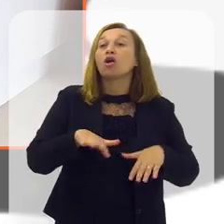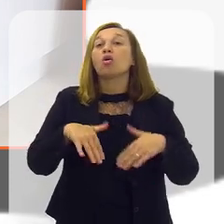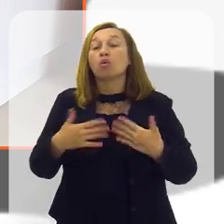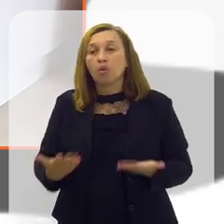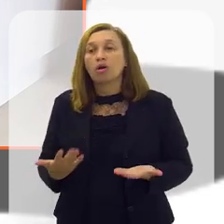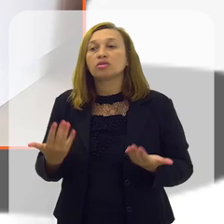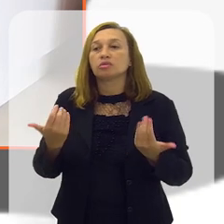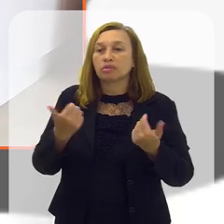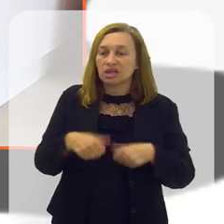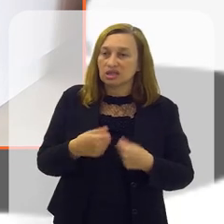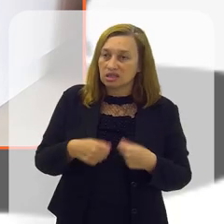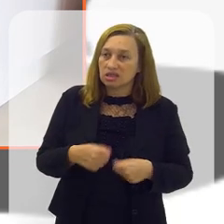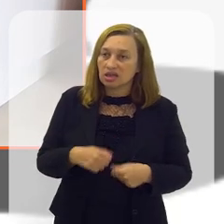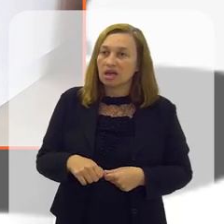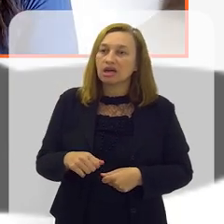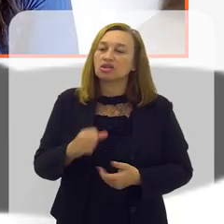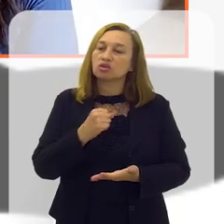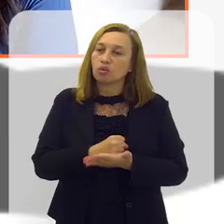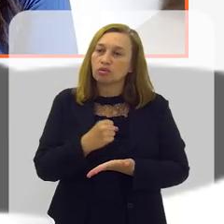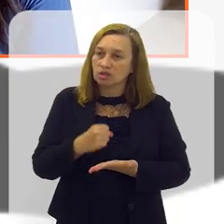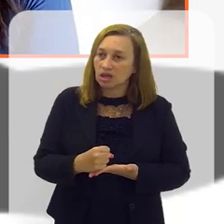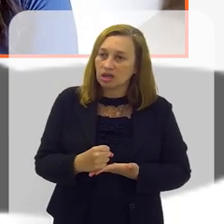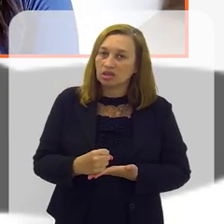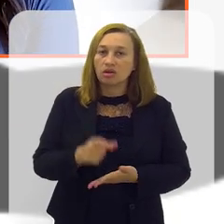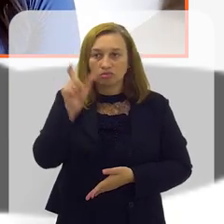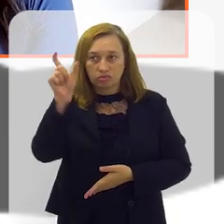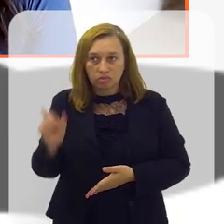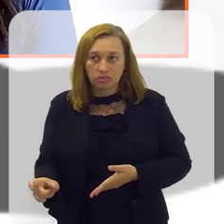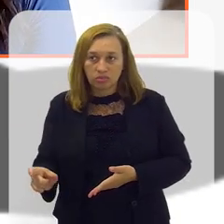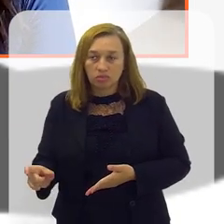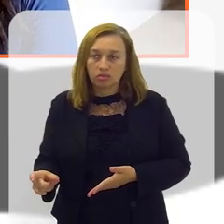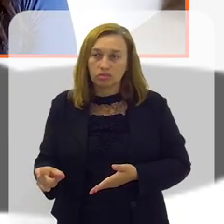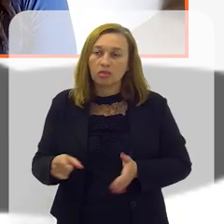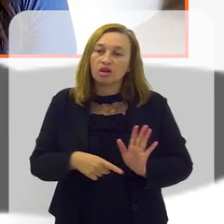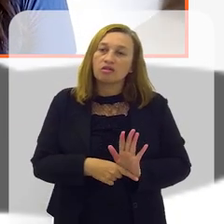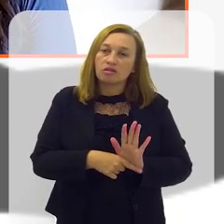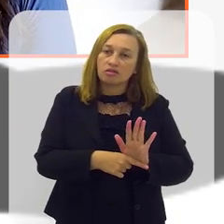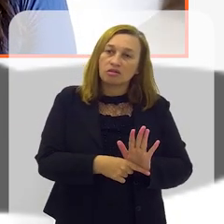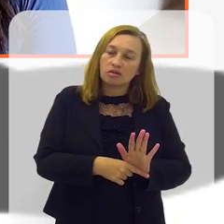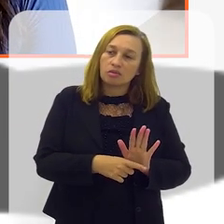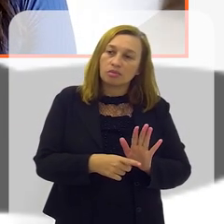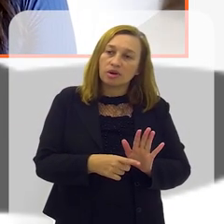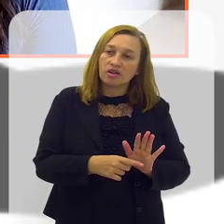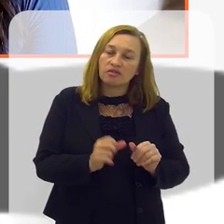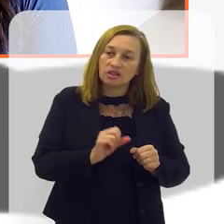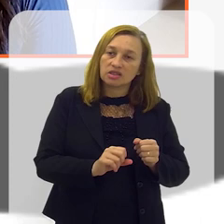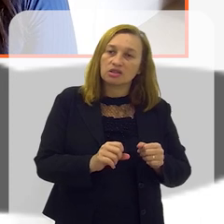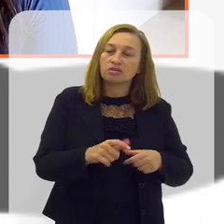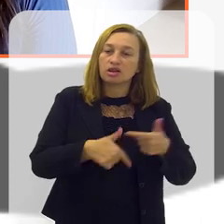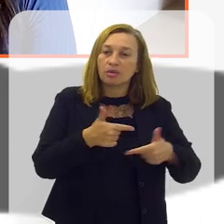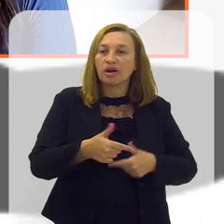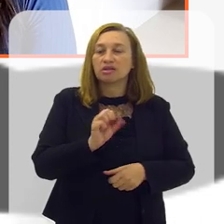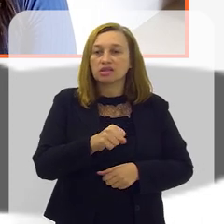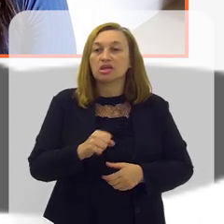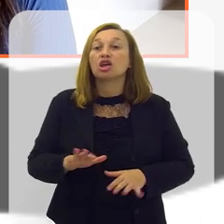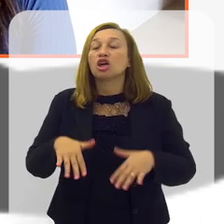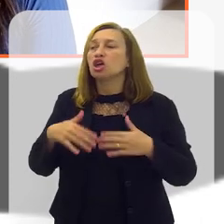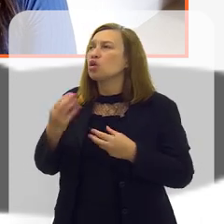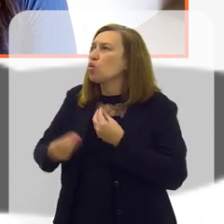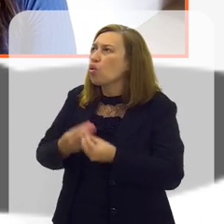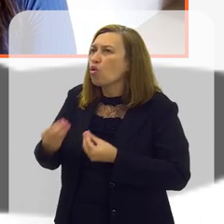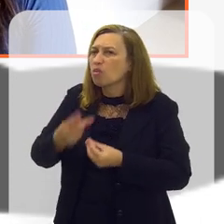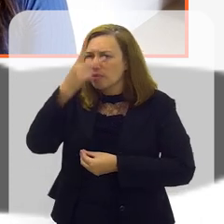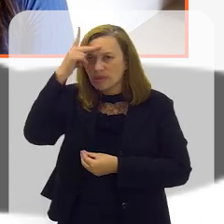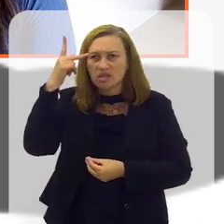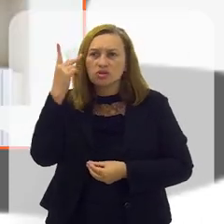sim, quando é necessário dessa maneira, aí a gente contrata uma pessoa para prestar esse serviço, sim. E como que